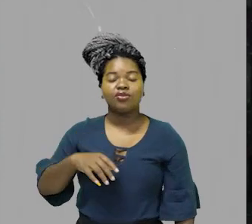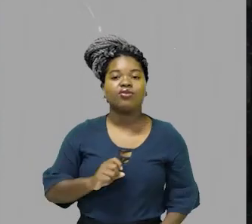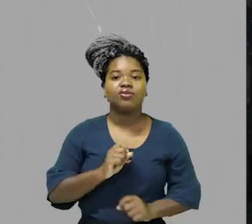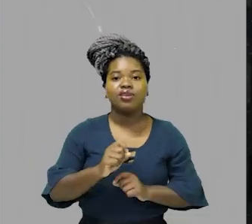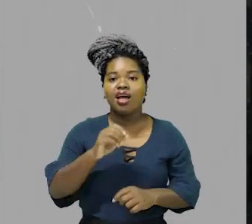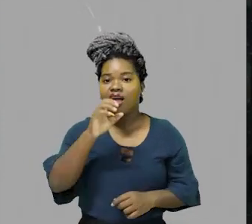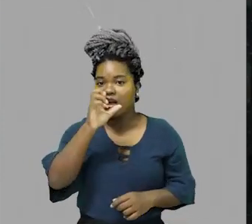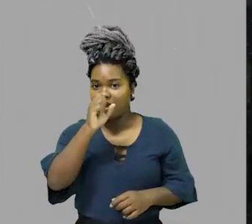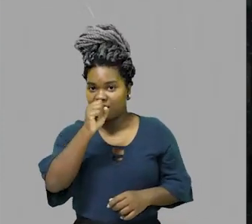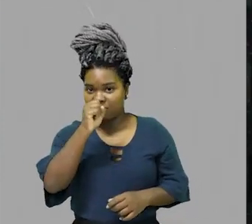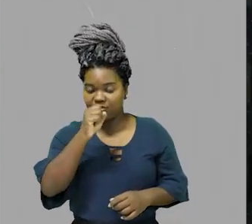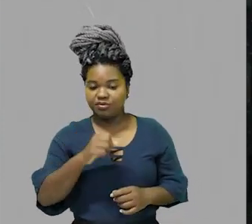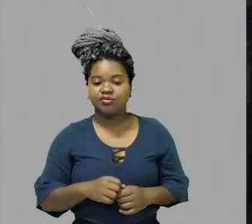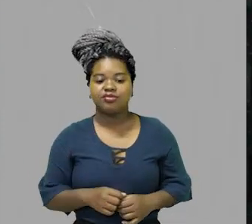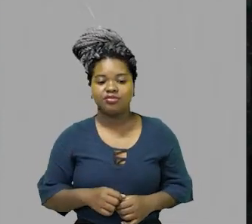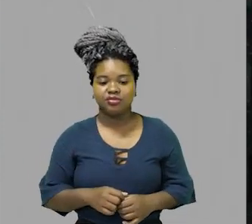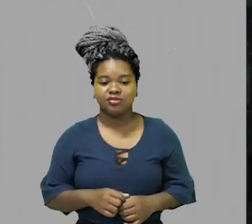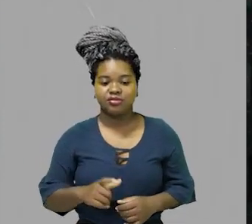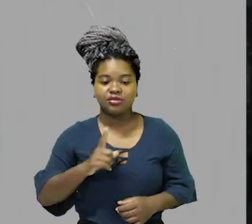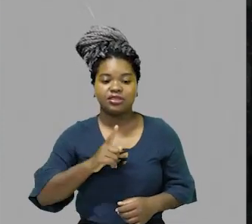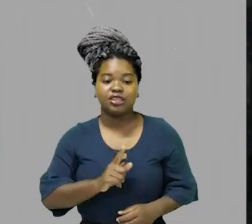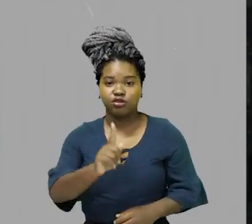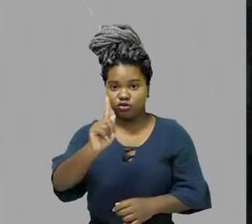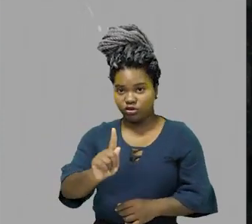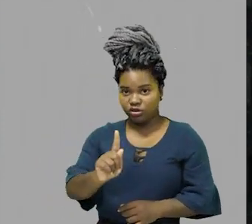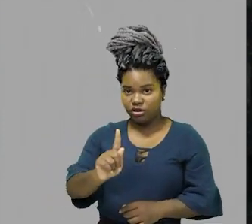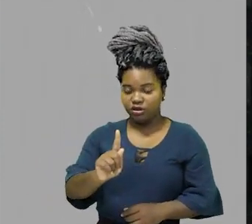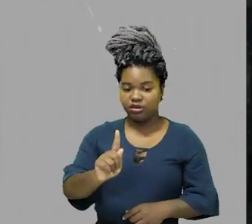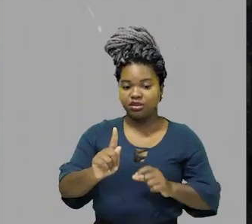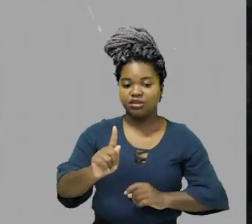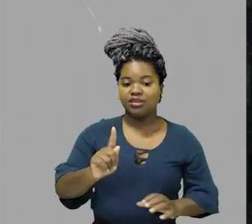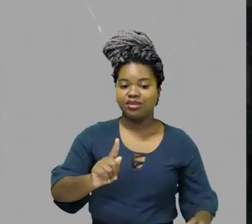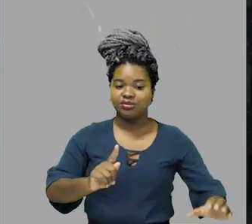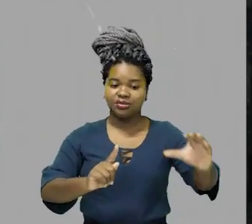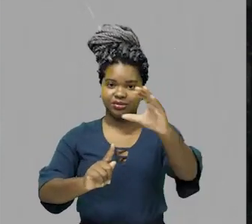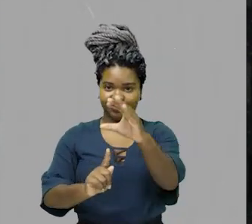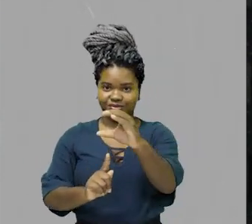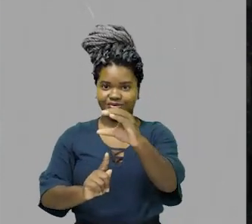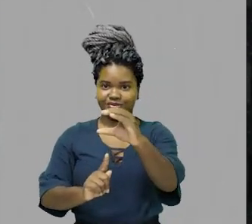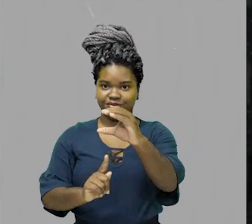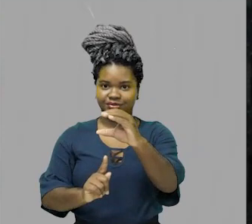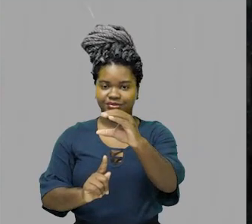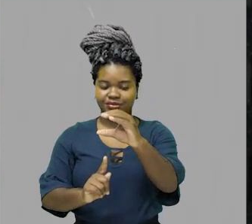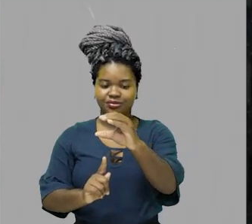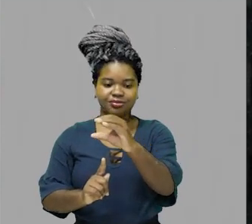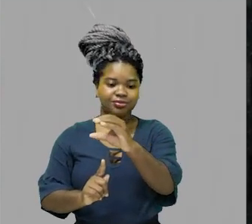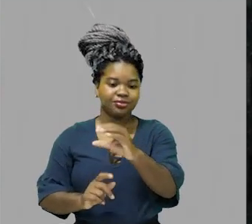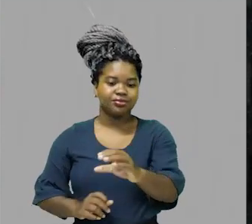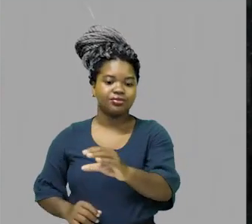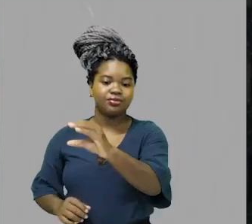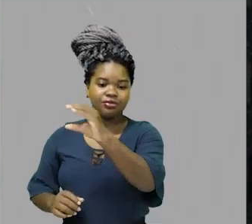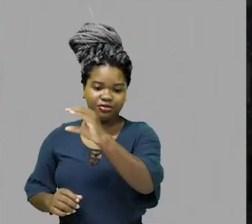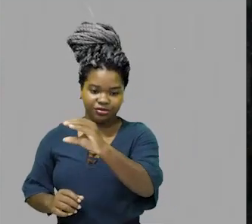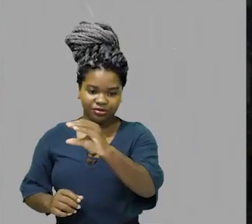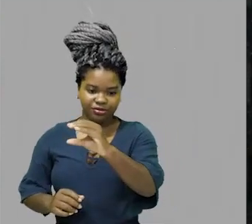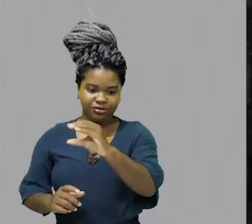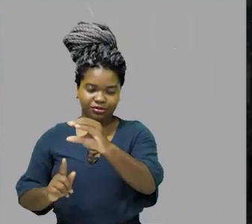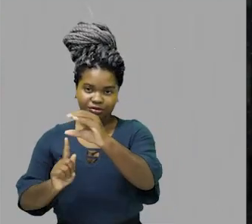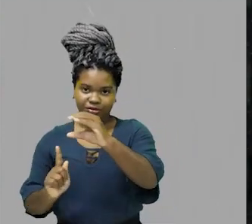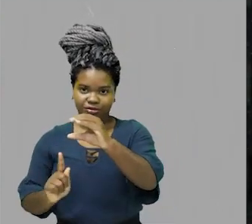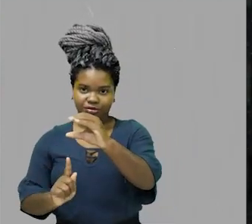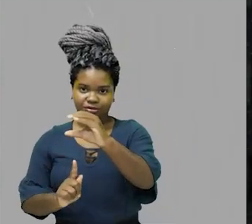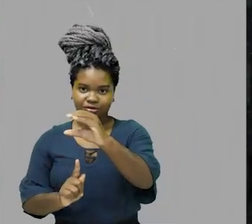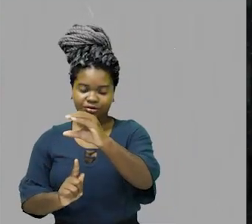G de um lado, eu vou adicionando o C do outro lado. Então, aqui eu tenho C aqui, vai adicionando o